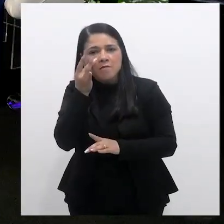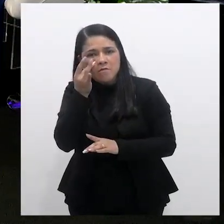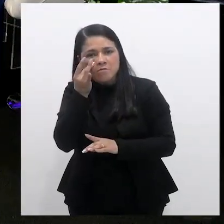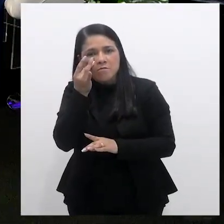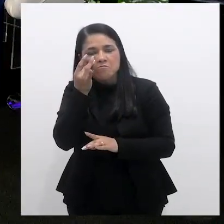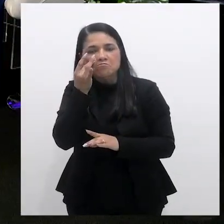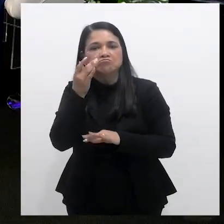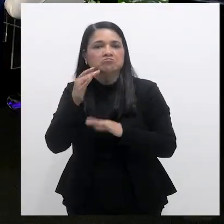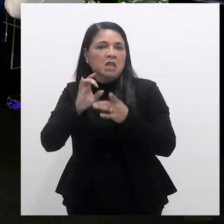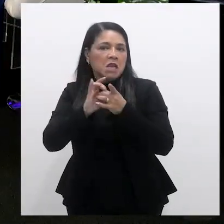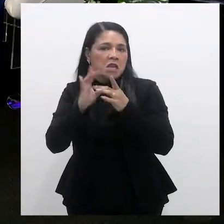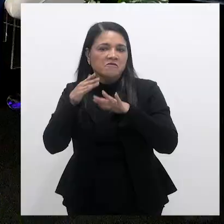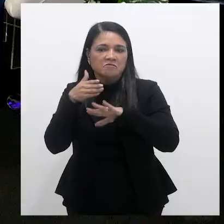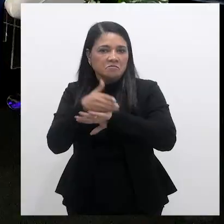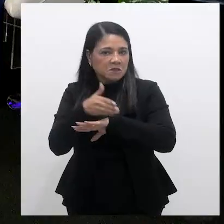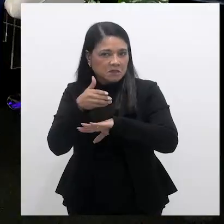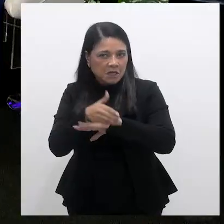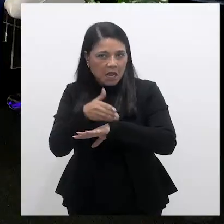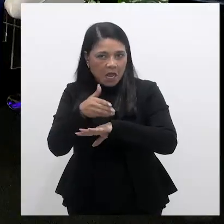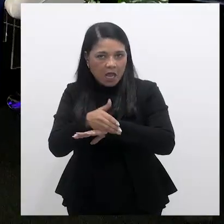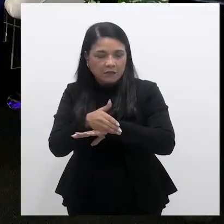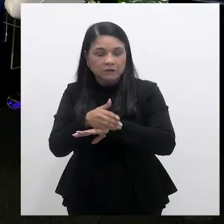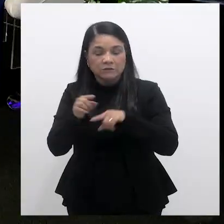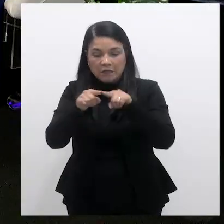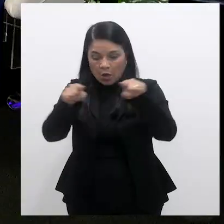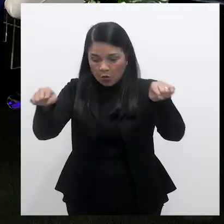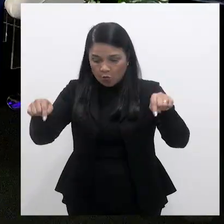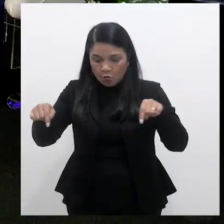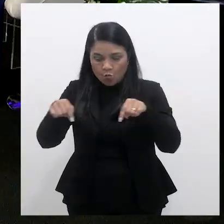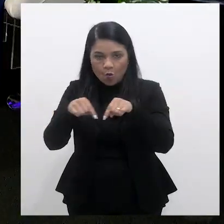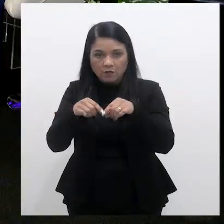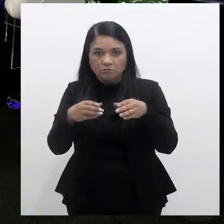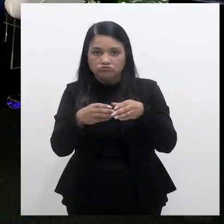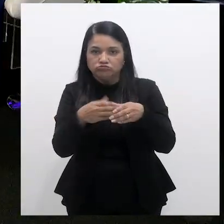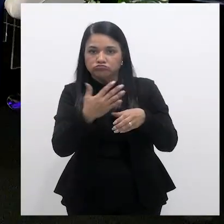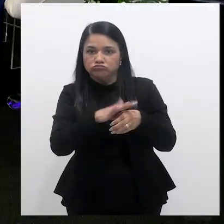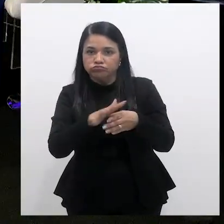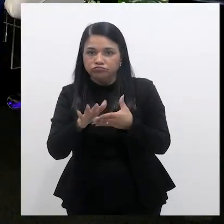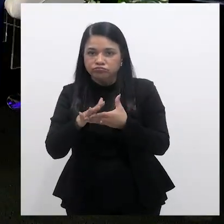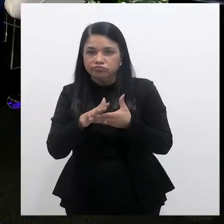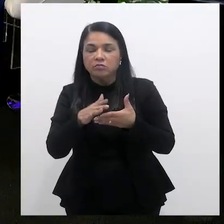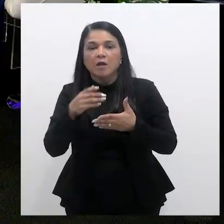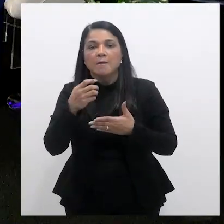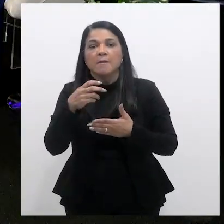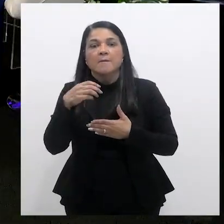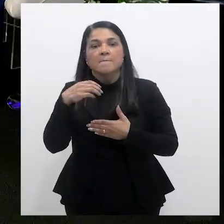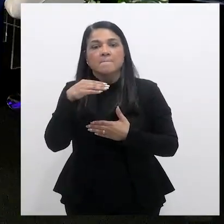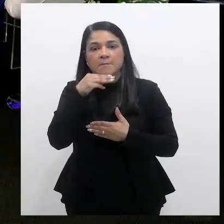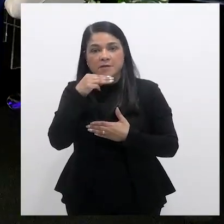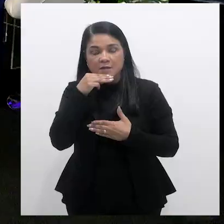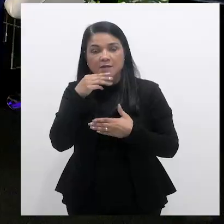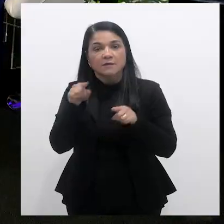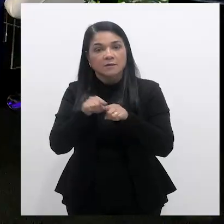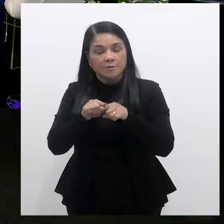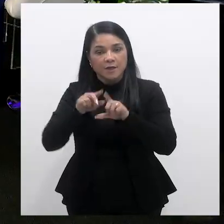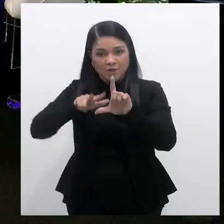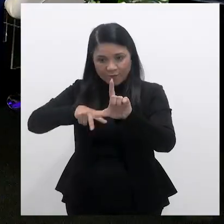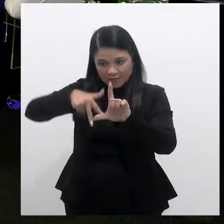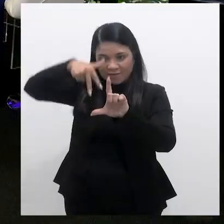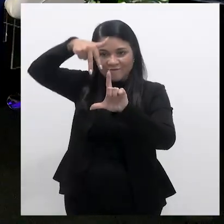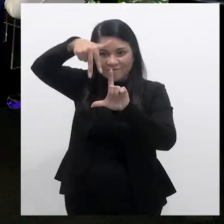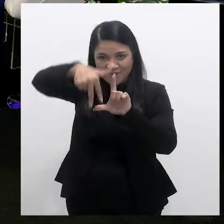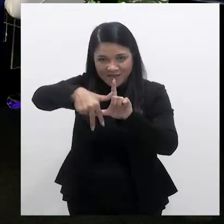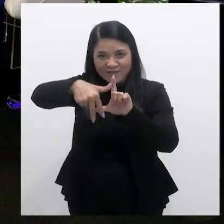presencial, para quem quiser ir, né, na exposição na quadra da Mangueira, mas também no metaverso. Então, a